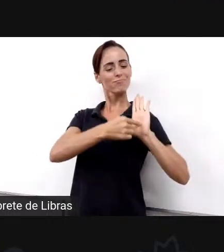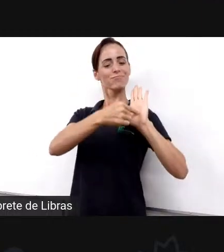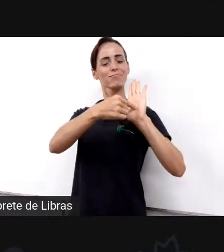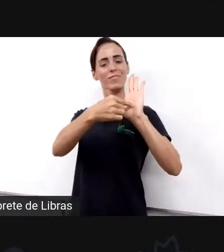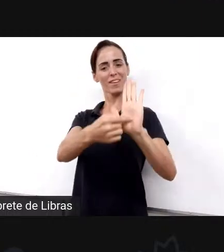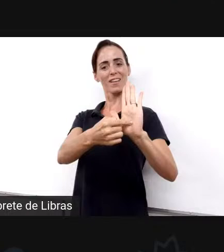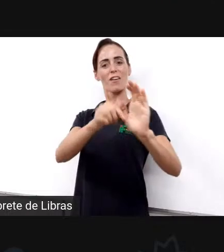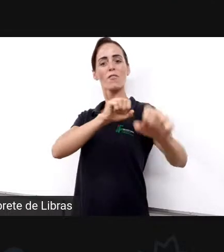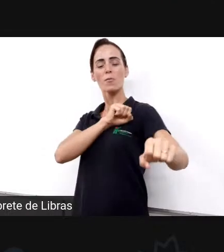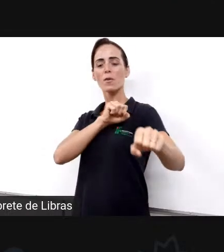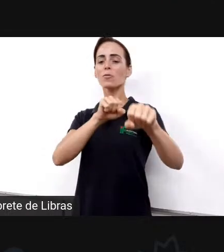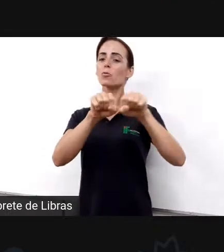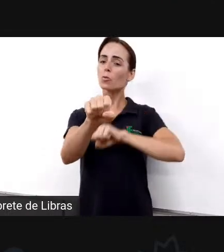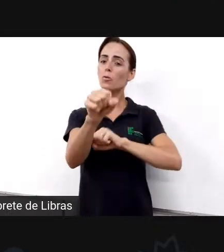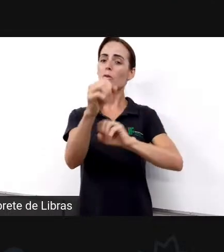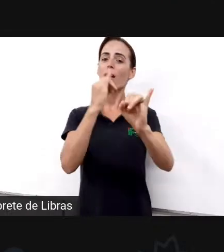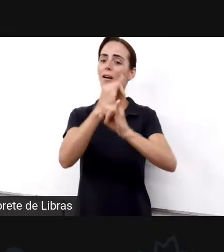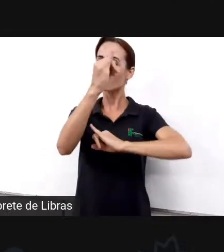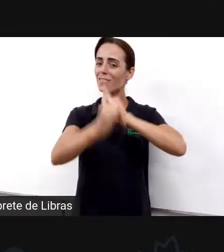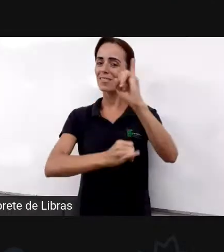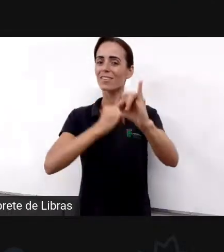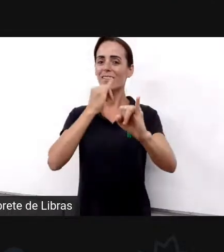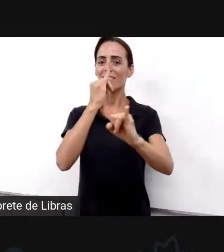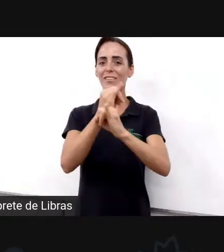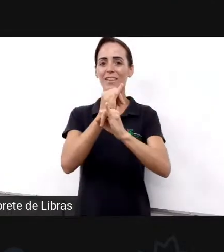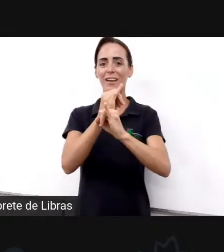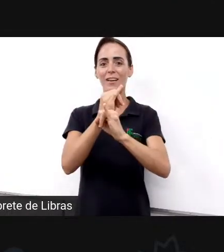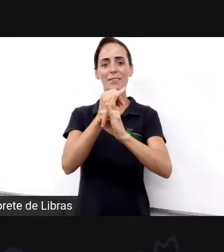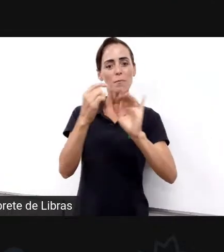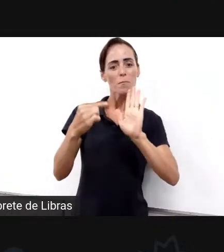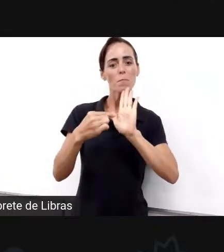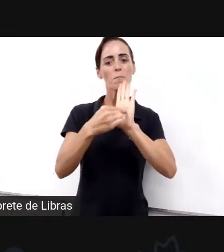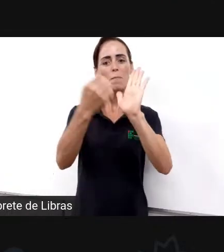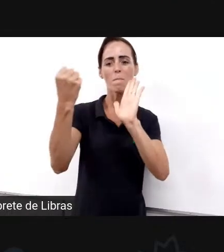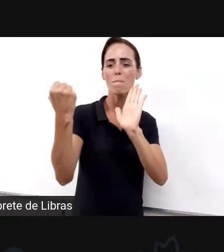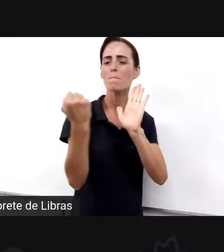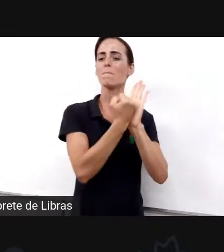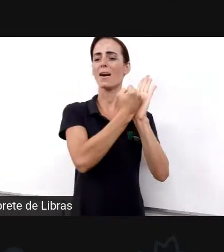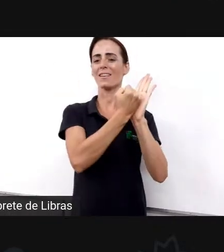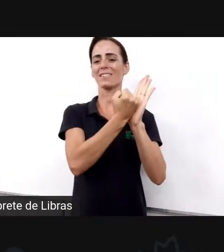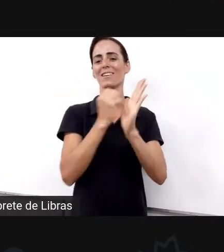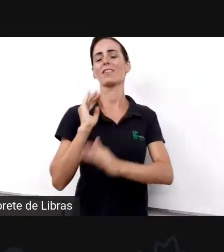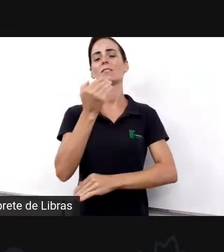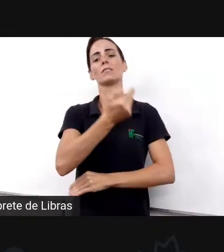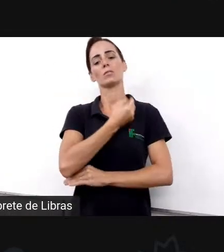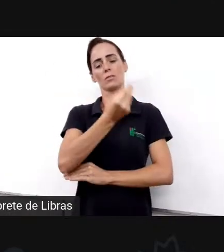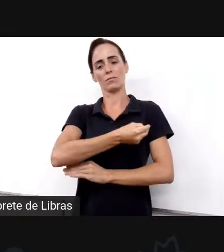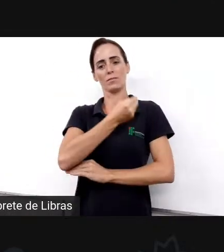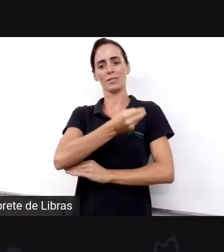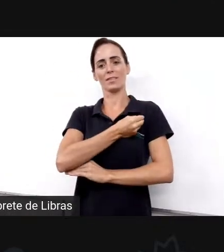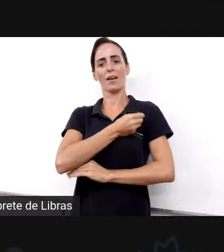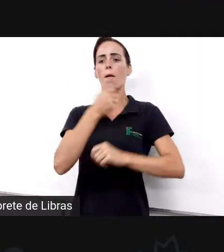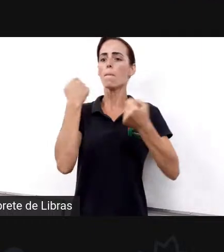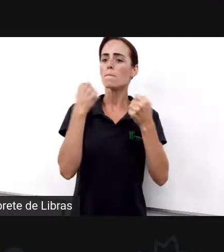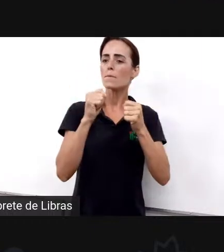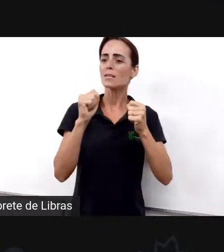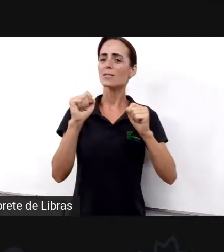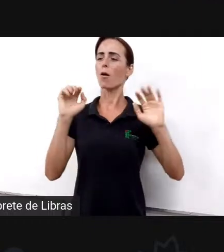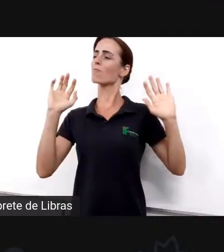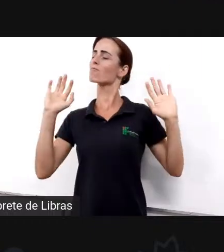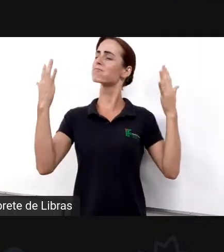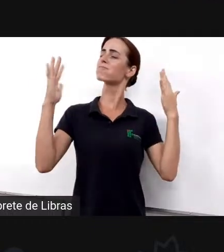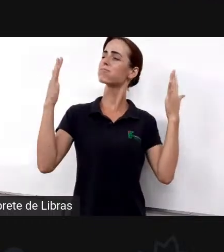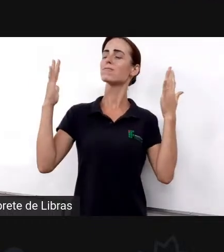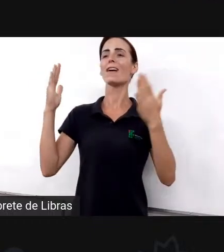marca um momento importante de transição da nossa vida. É preciso comemorar essa vitória com o coração cheio de